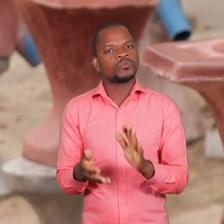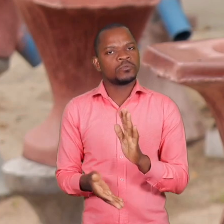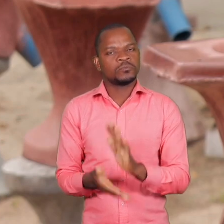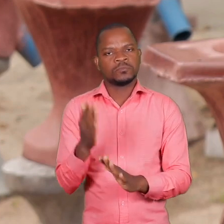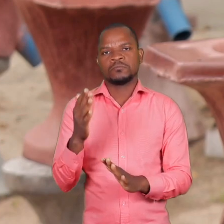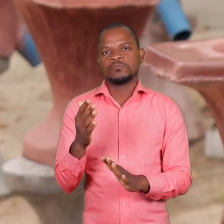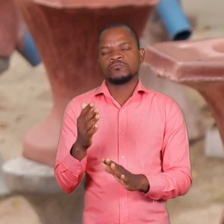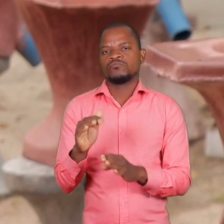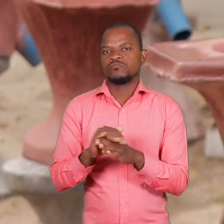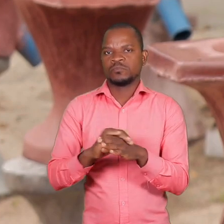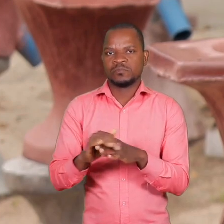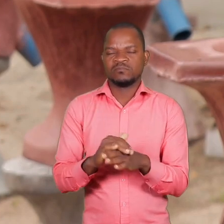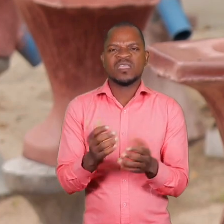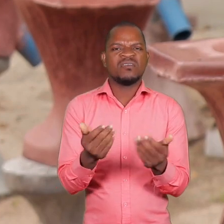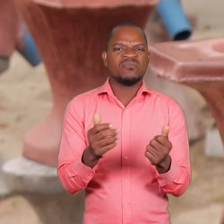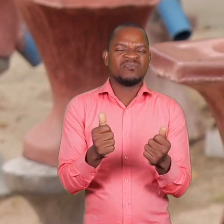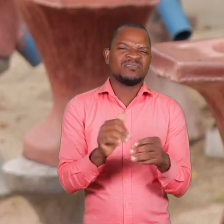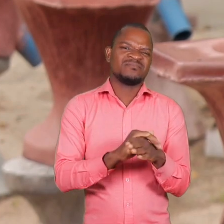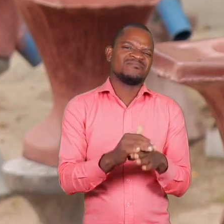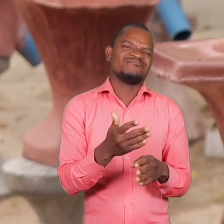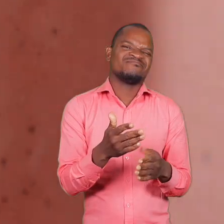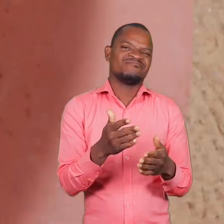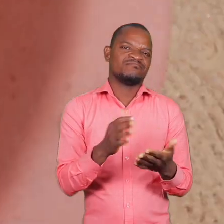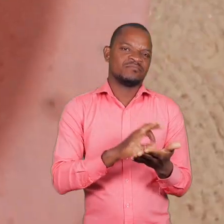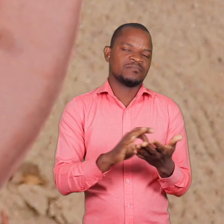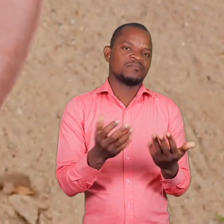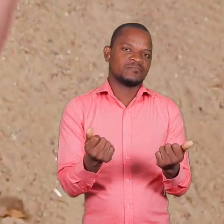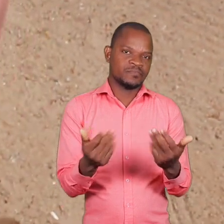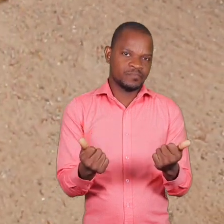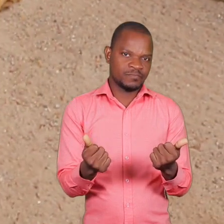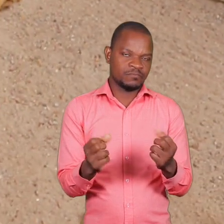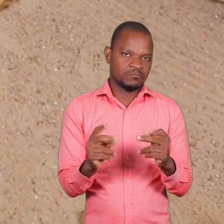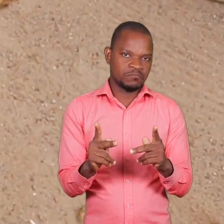usar. É de fácil uso, fácil limpar e pronto.